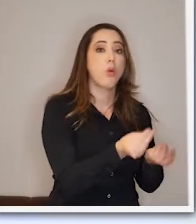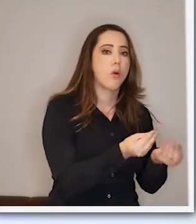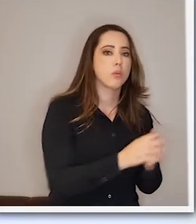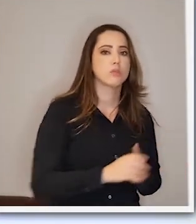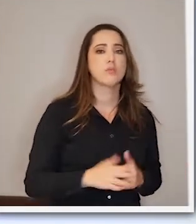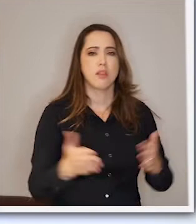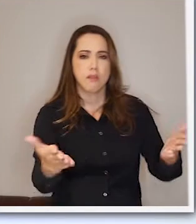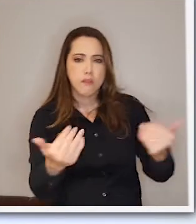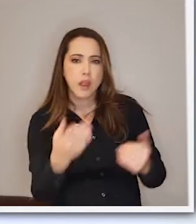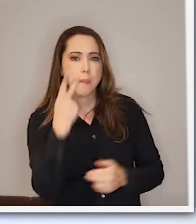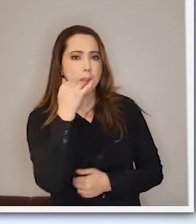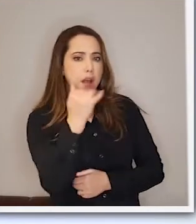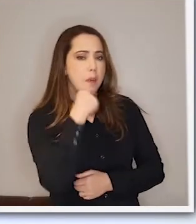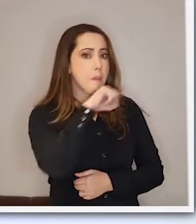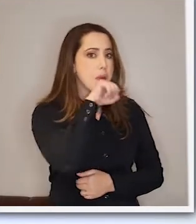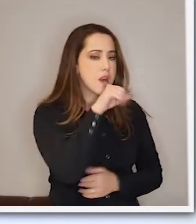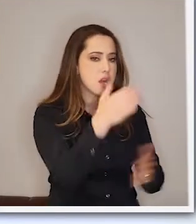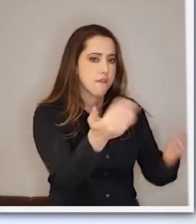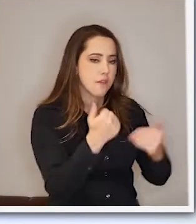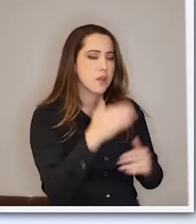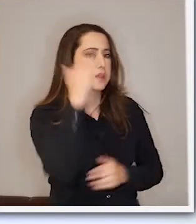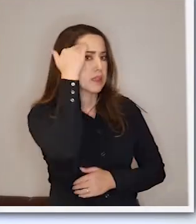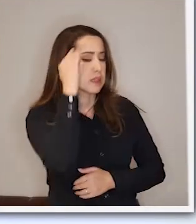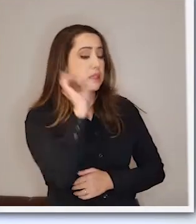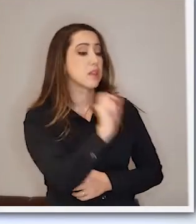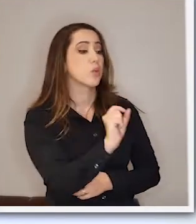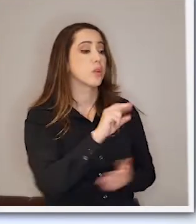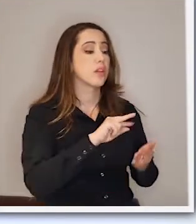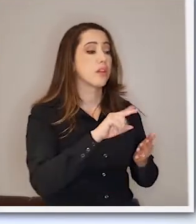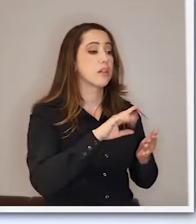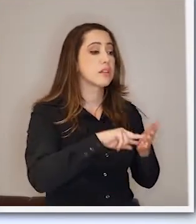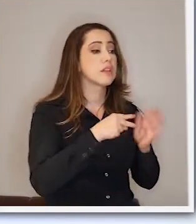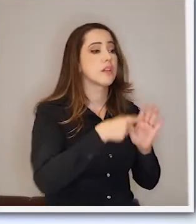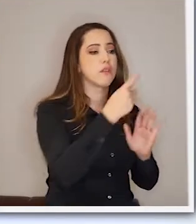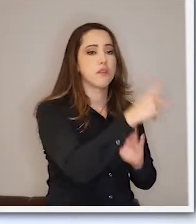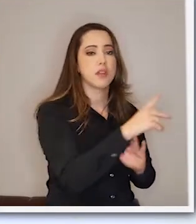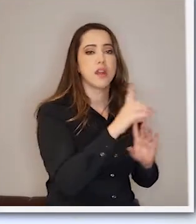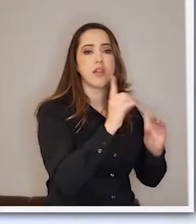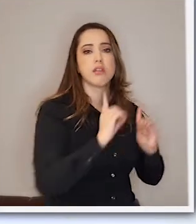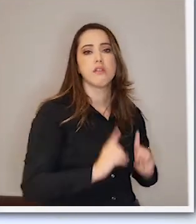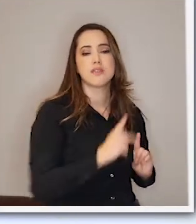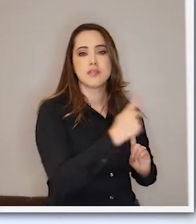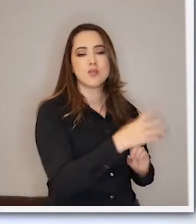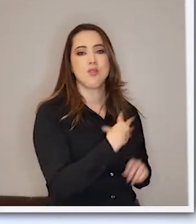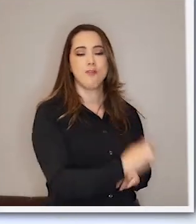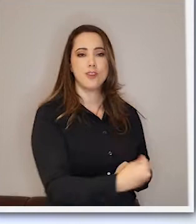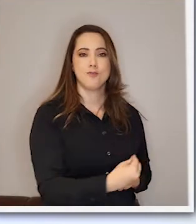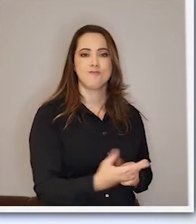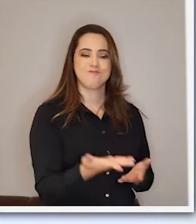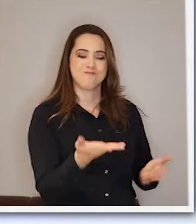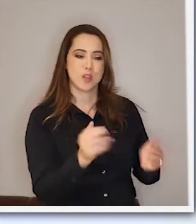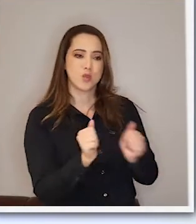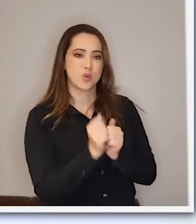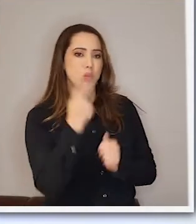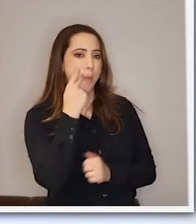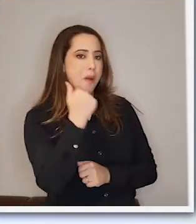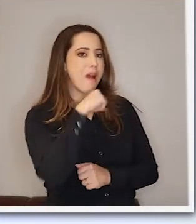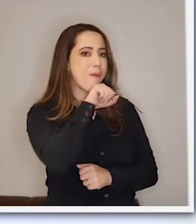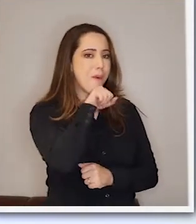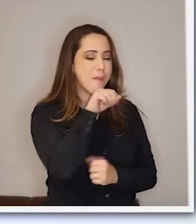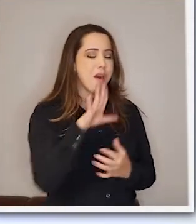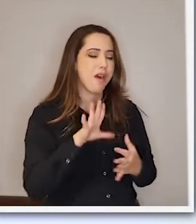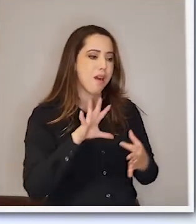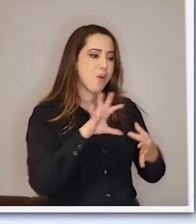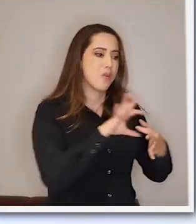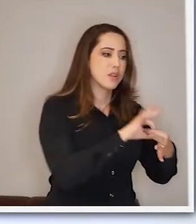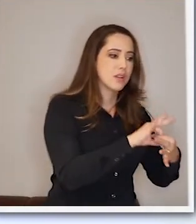mãe, trabalhar o entendimento, a compreensão da deficiência do filho ou da surdez do filho com esses pais